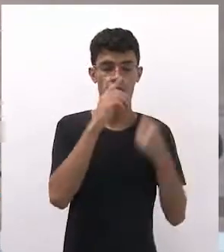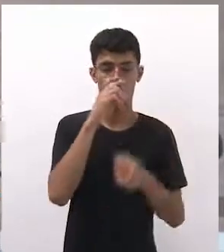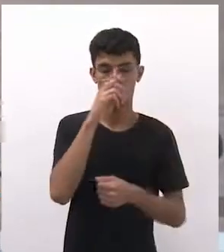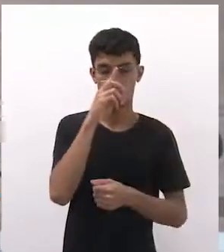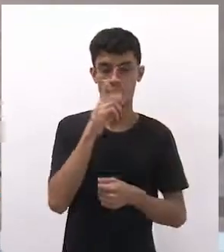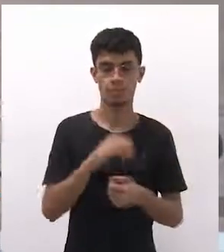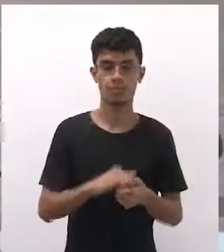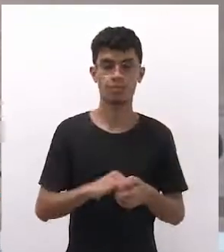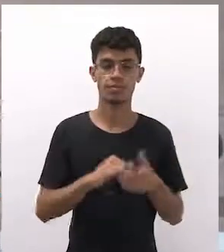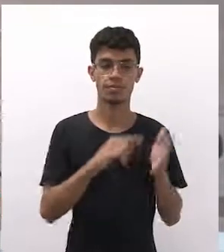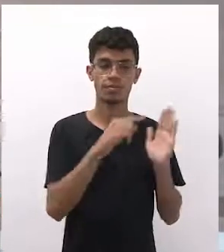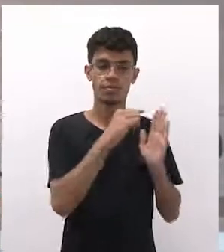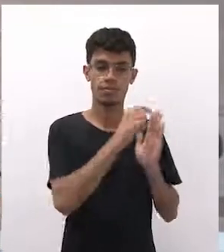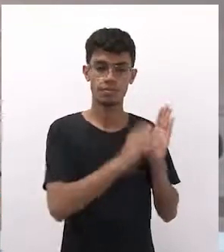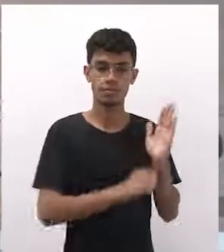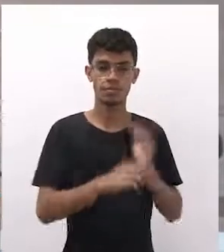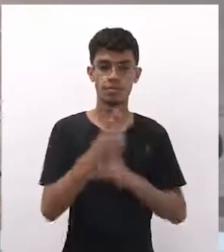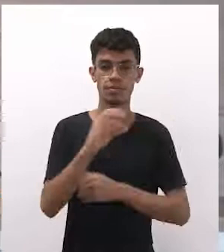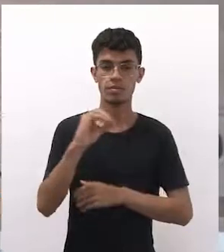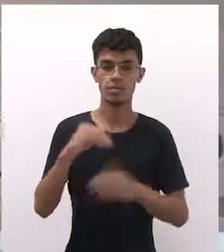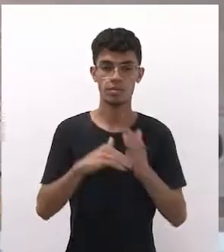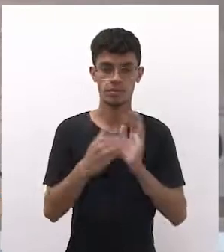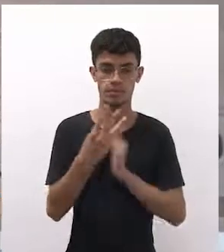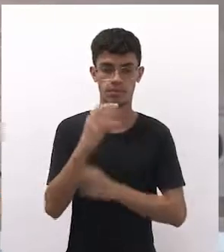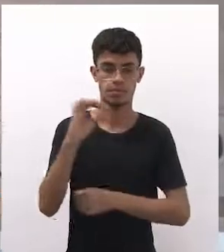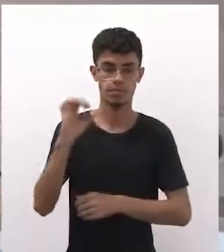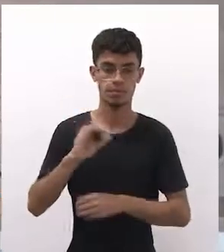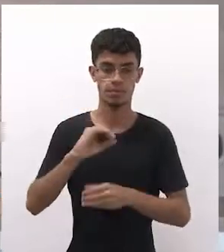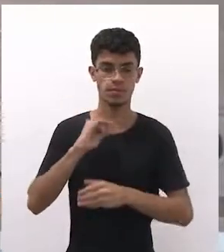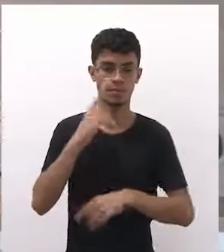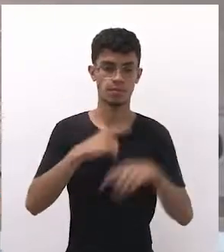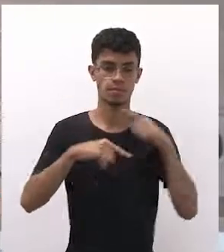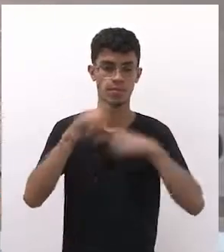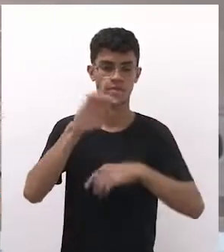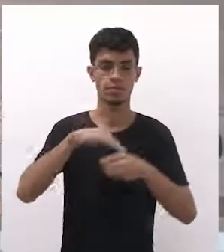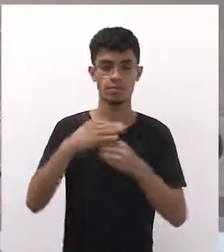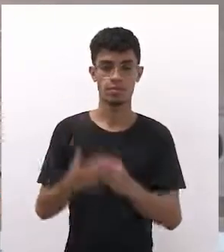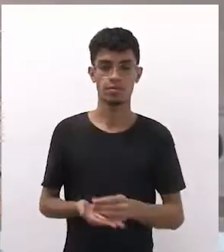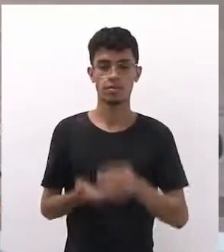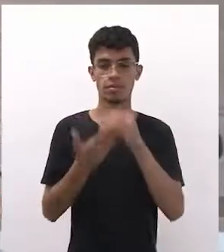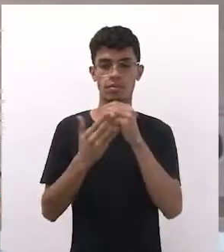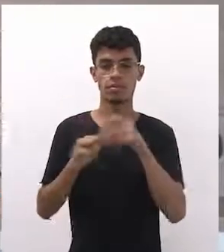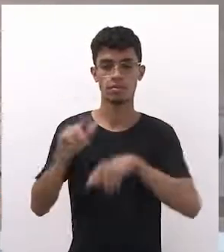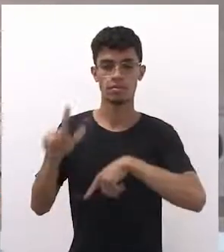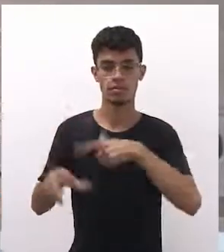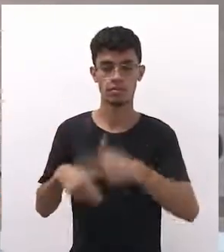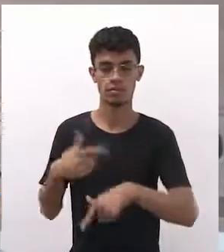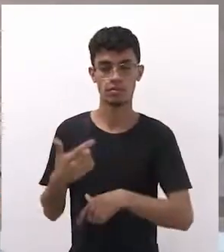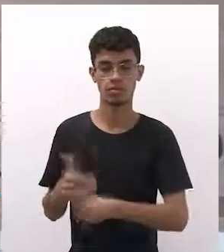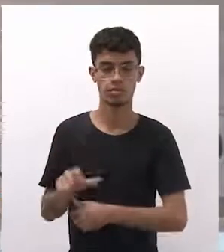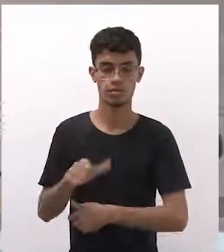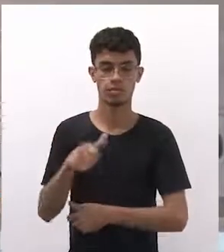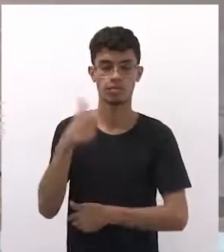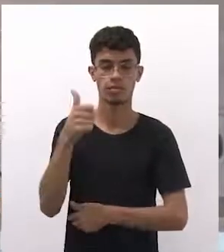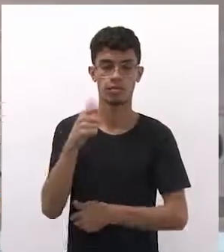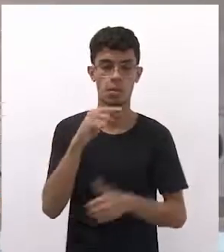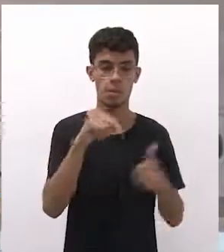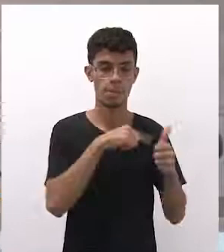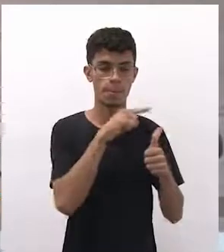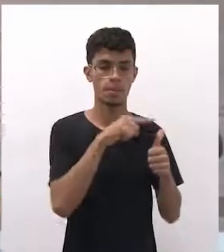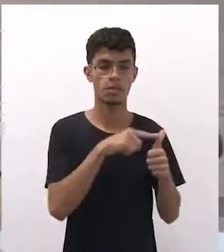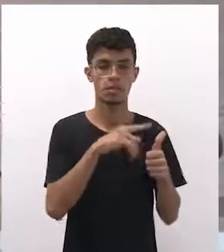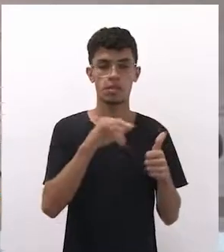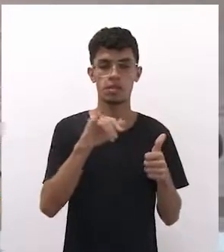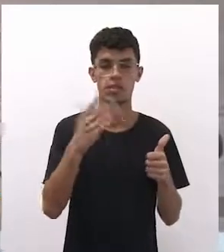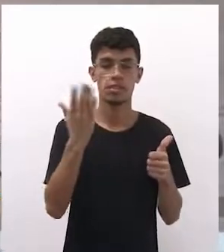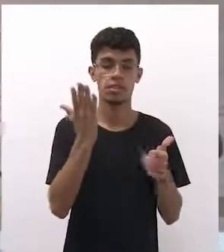também estabelece entre os Objetivos de Desenvolvimento Sustentável, ali no âmbito do trabalho decente, um dos subitens é erradicar o